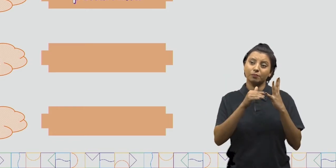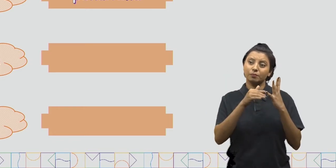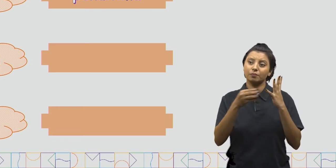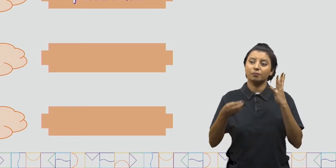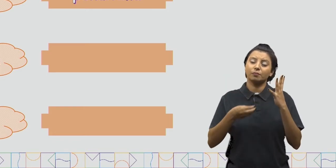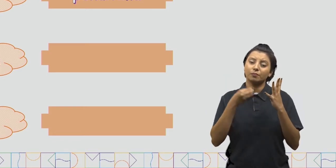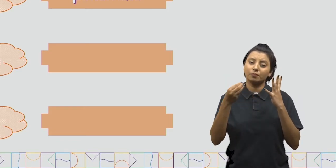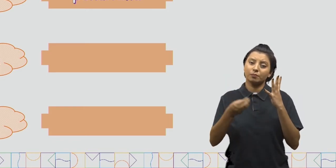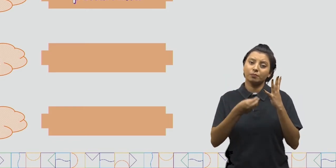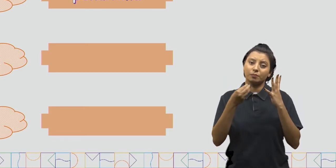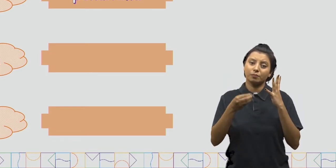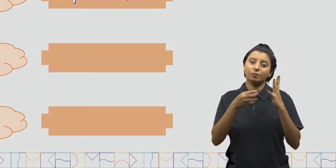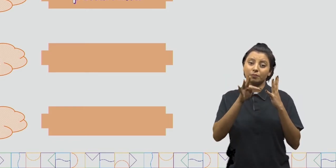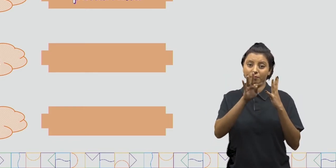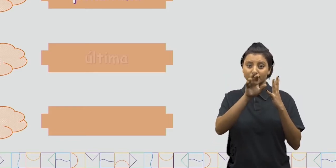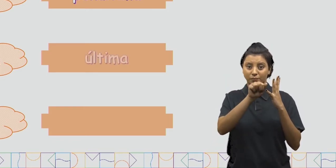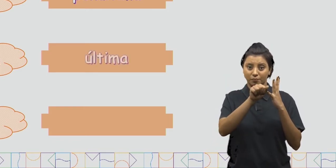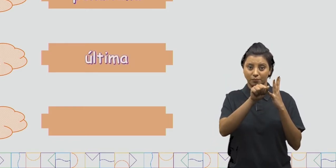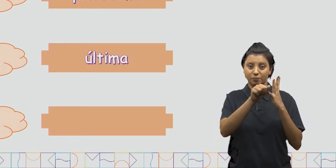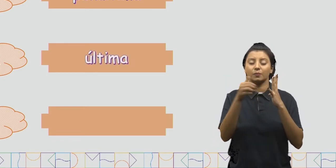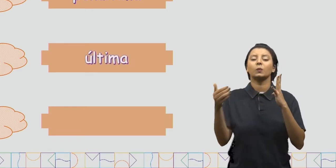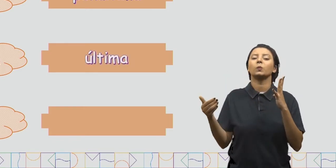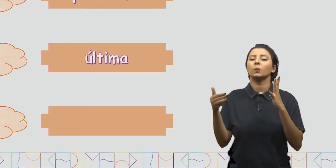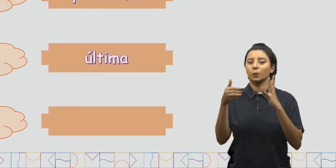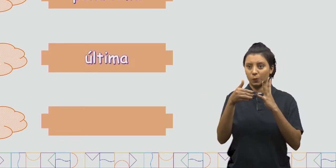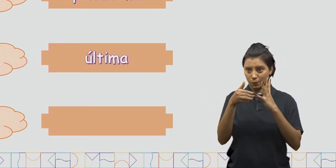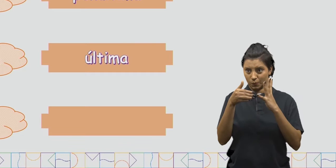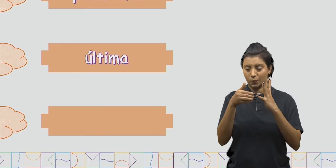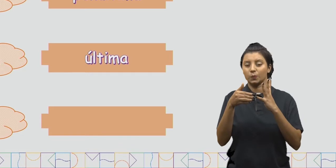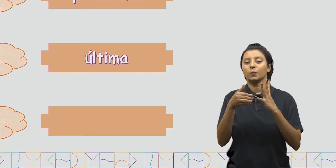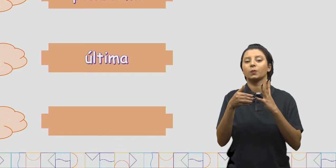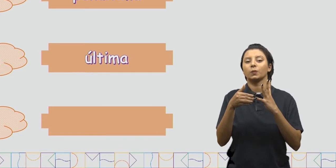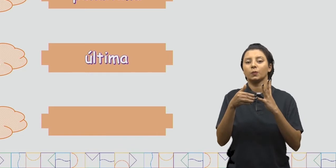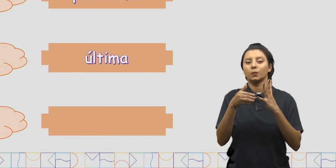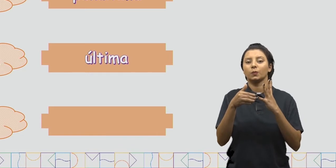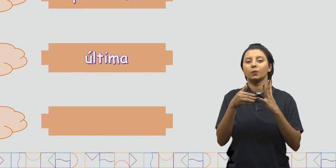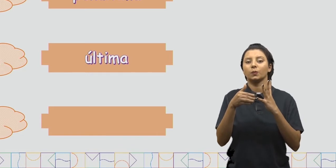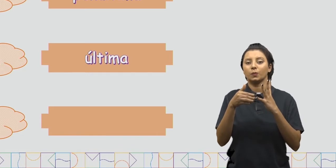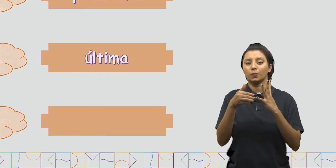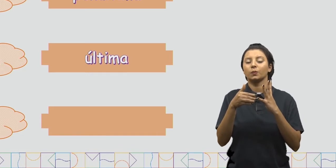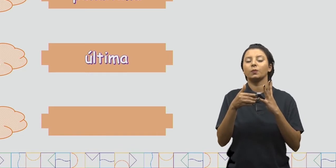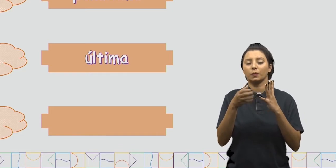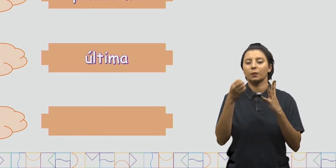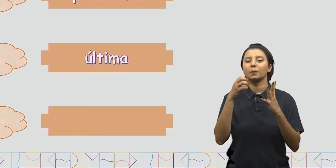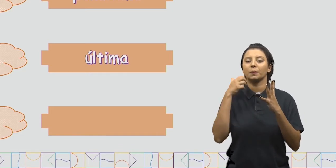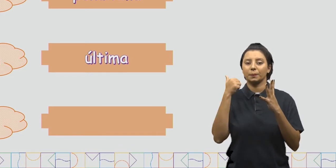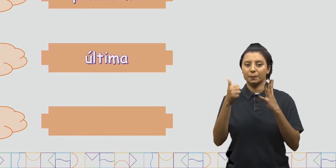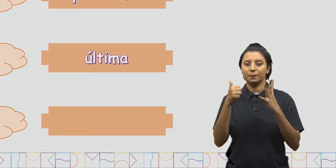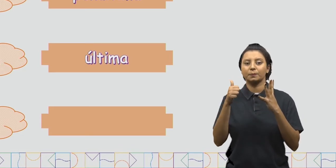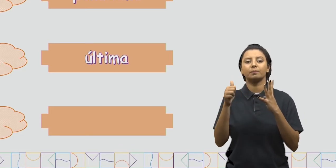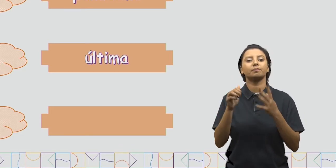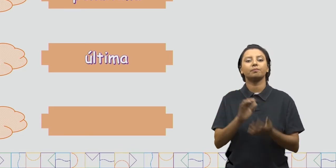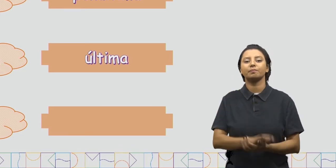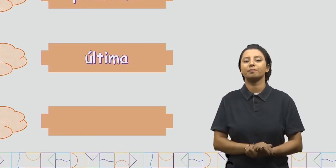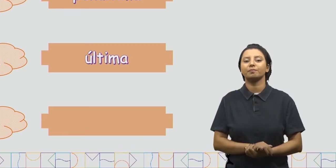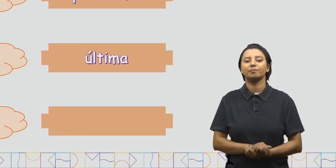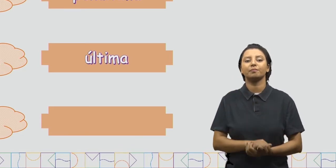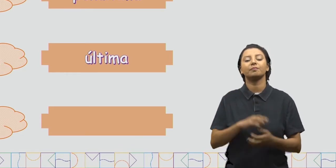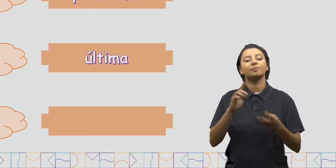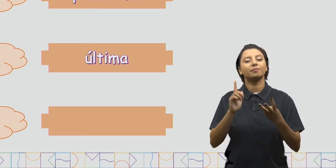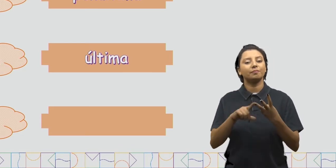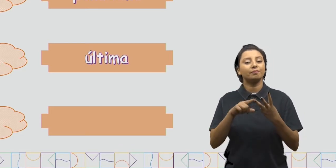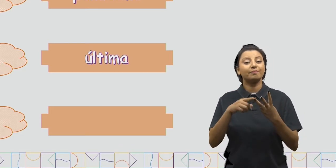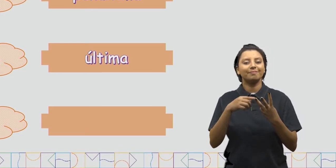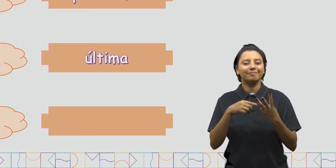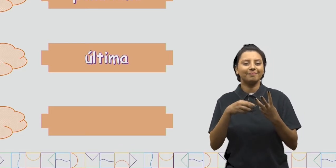palavra. Portanto, tá será a última sílaba. Muito bem. E melancia?